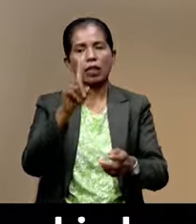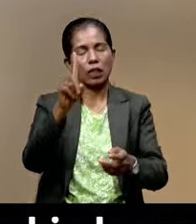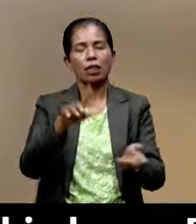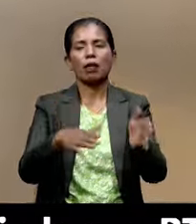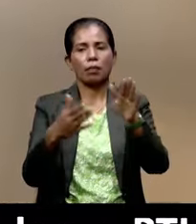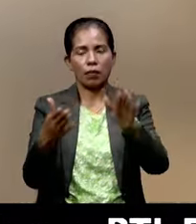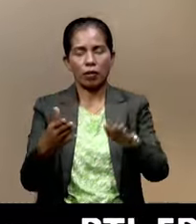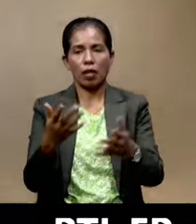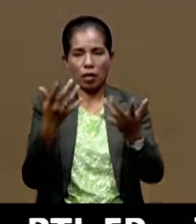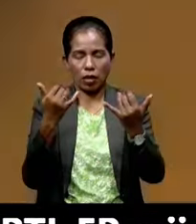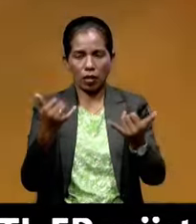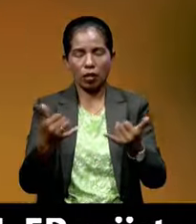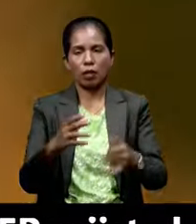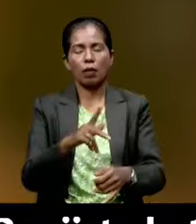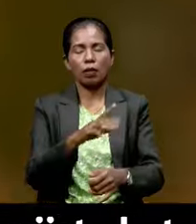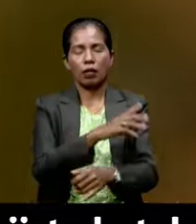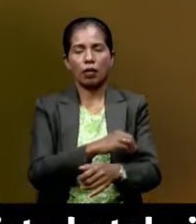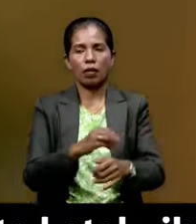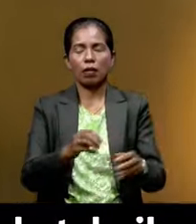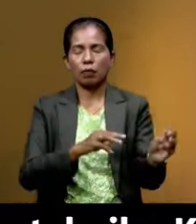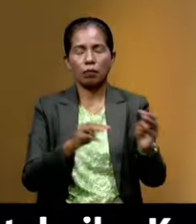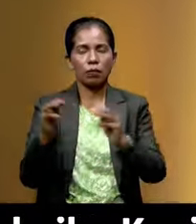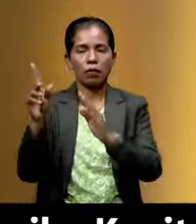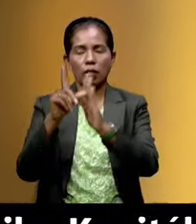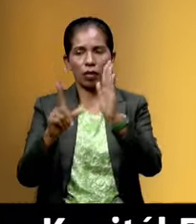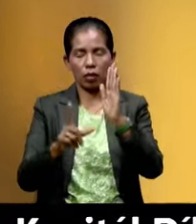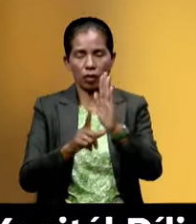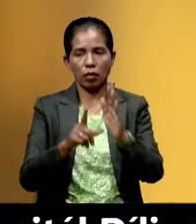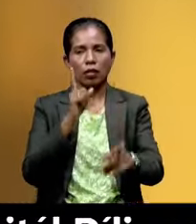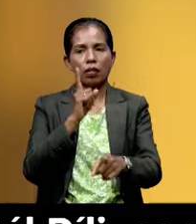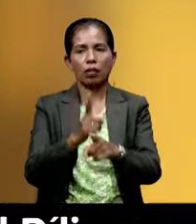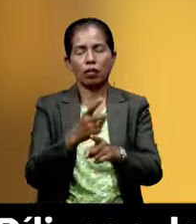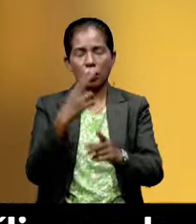No nemos da dão ne Portugal altera legislação o rigor ou